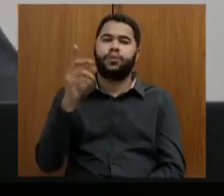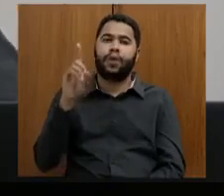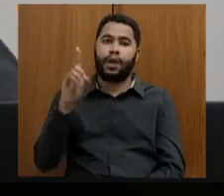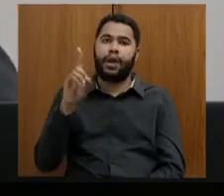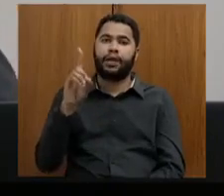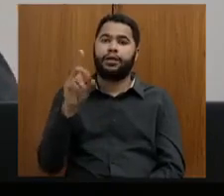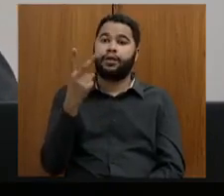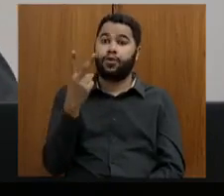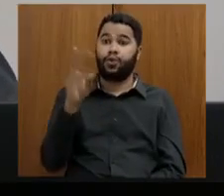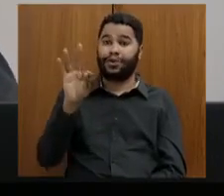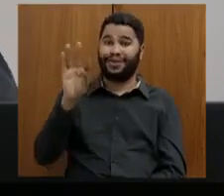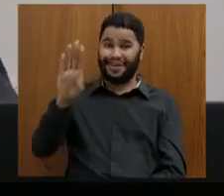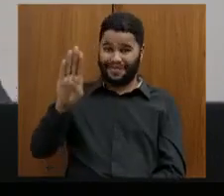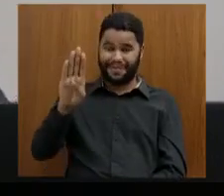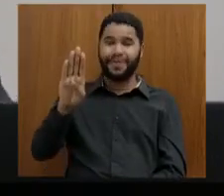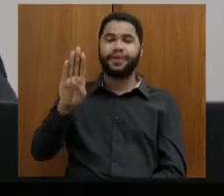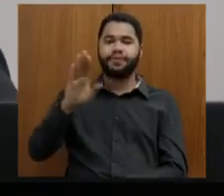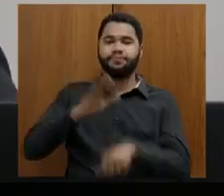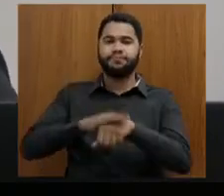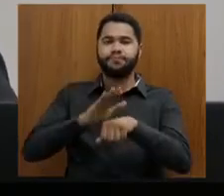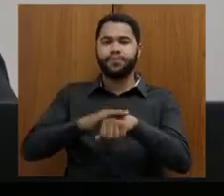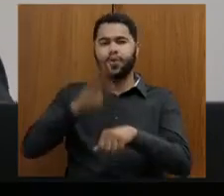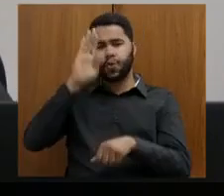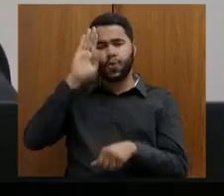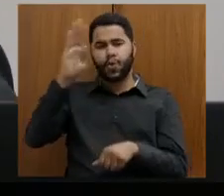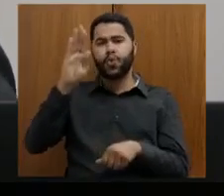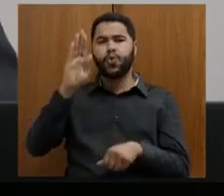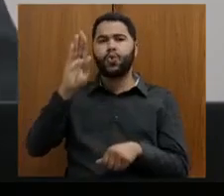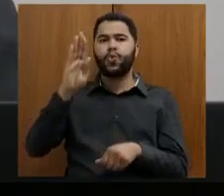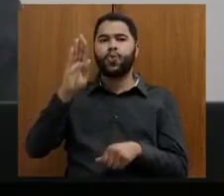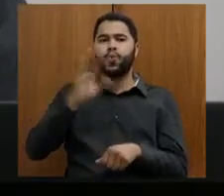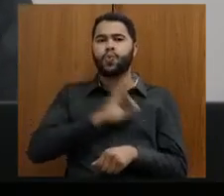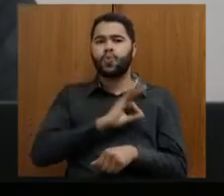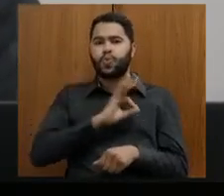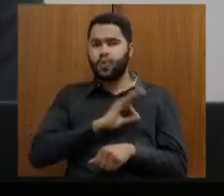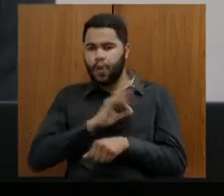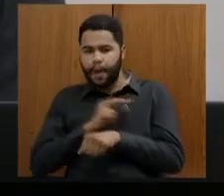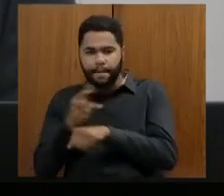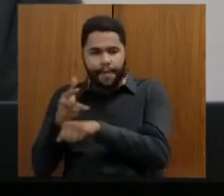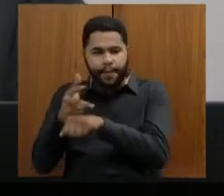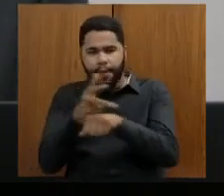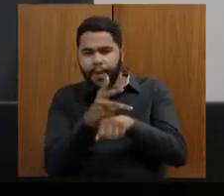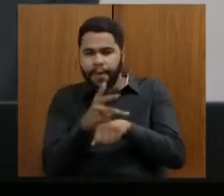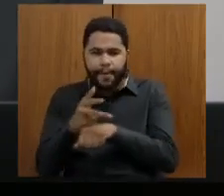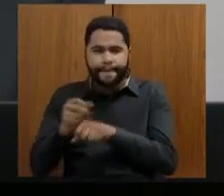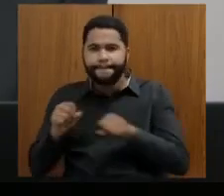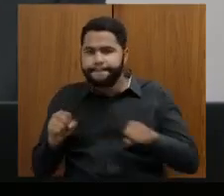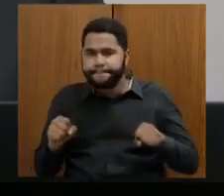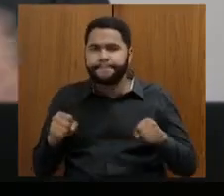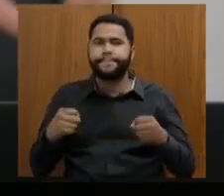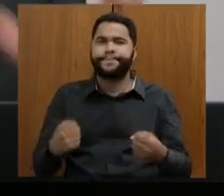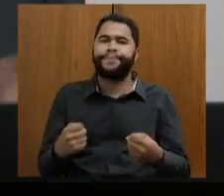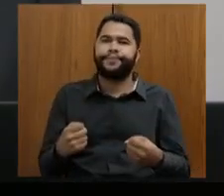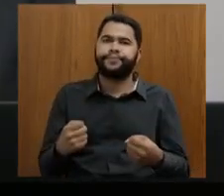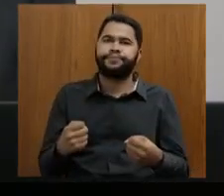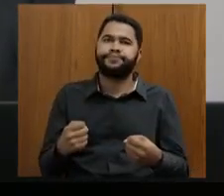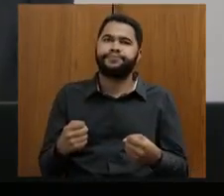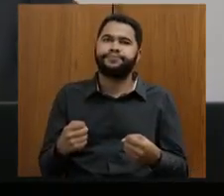2 telas para que todos os destacamentos da Polícia Militar pudesse ter essa proteção da